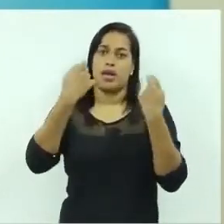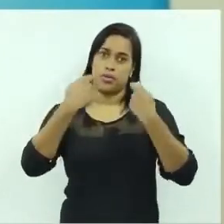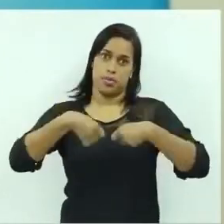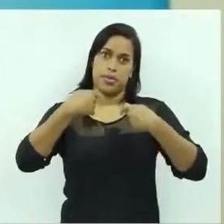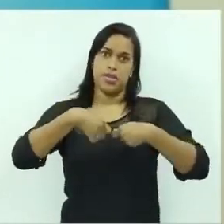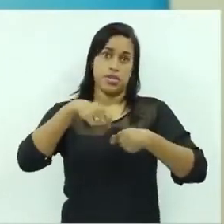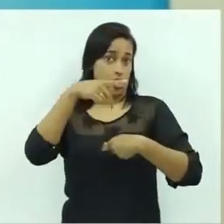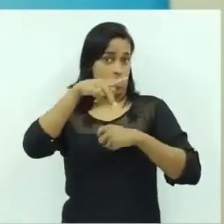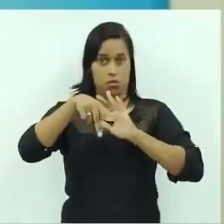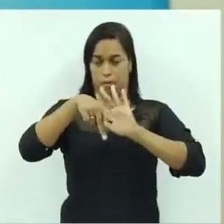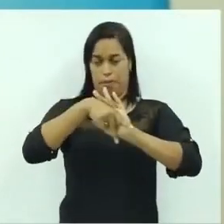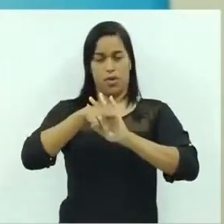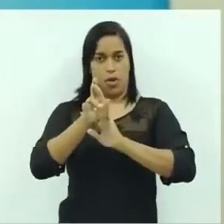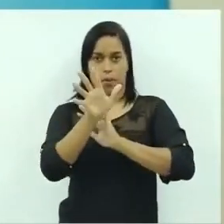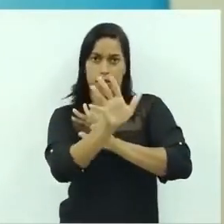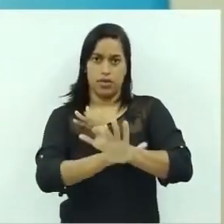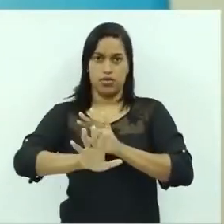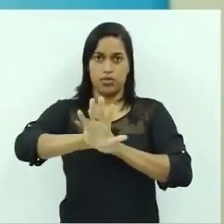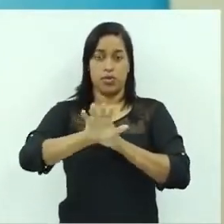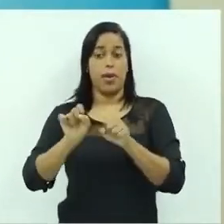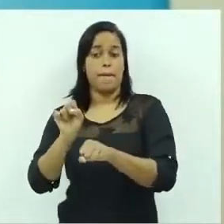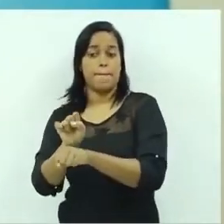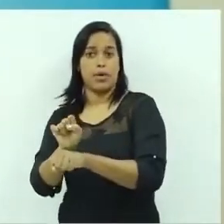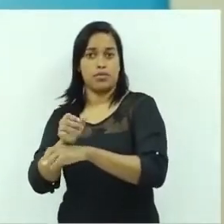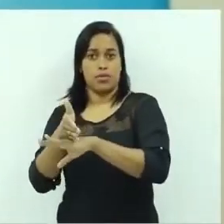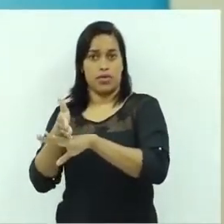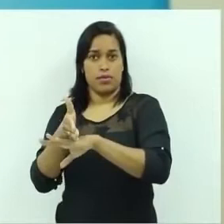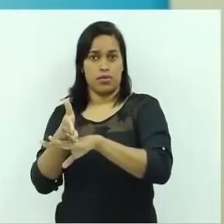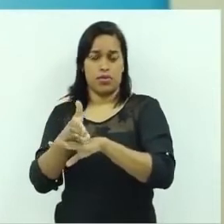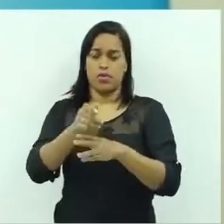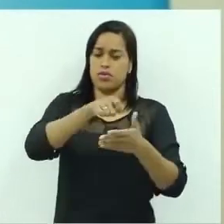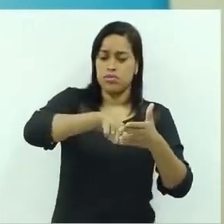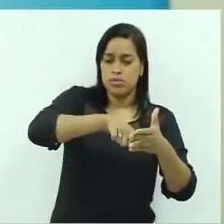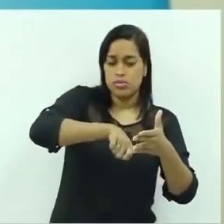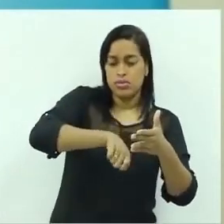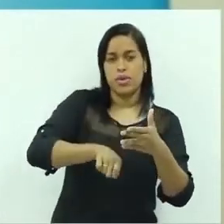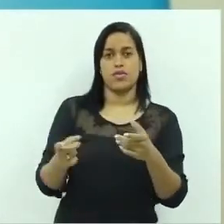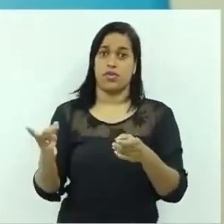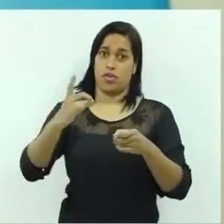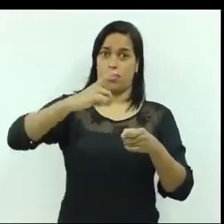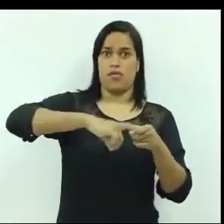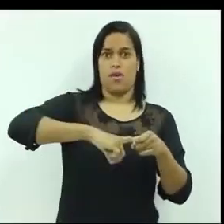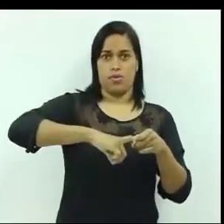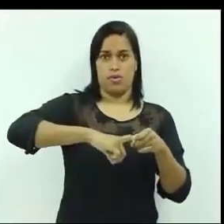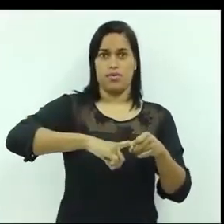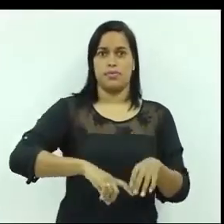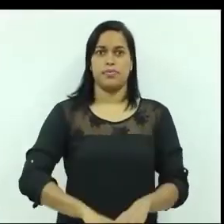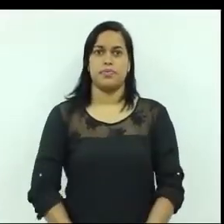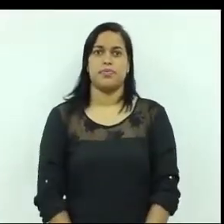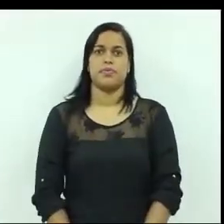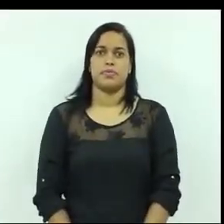precisa. Escreve, dá uma pausa nessa videoaula, volta lá para o caderno e daqui a pouco a gente volta para cá.